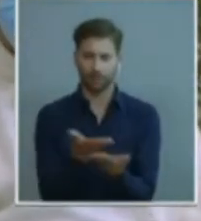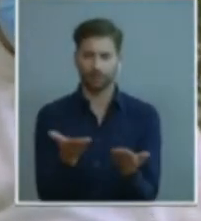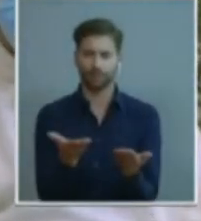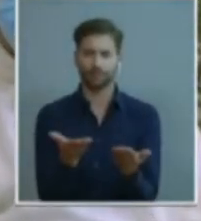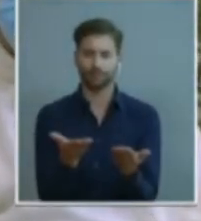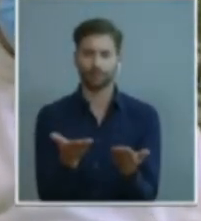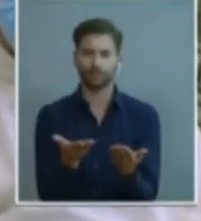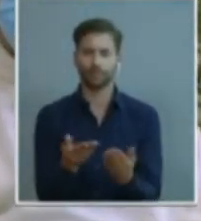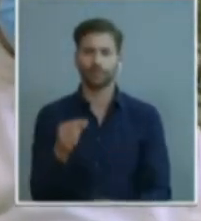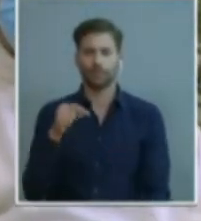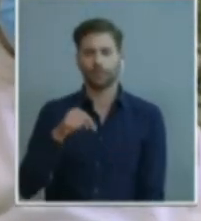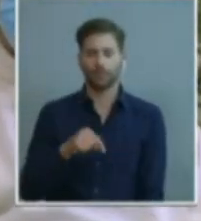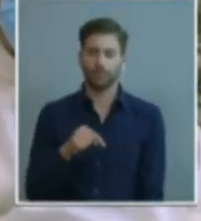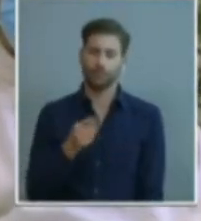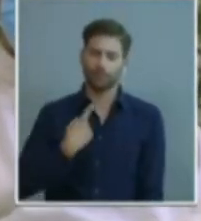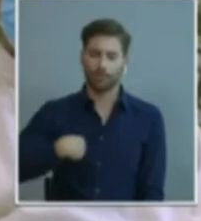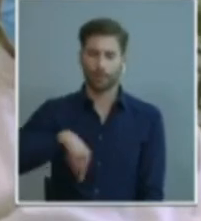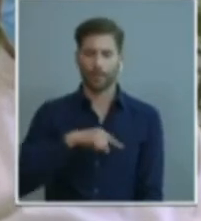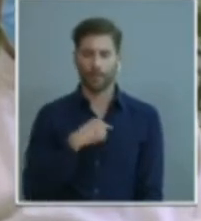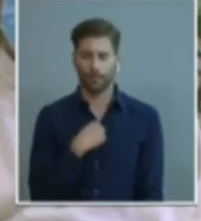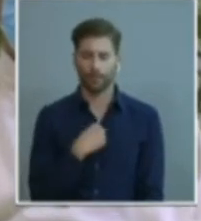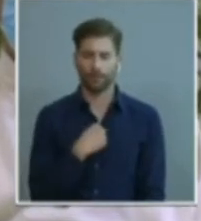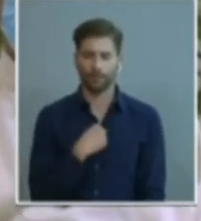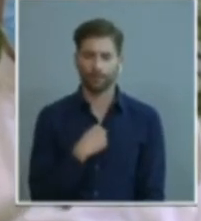hoje para nós